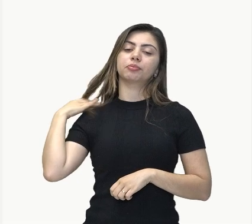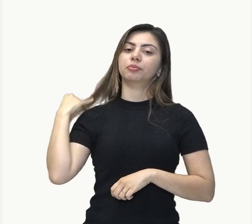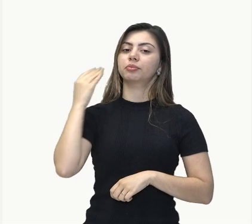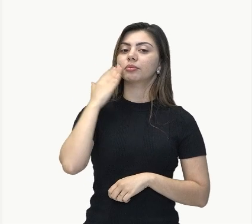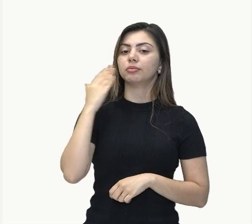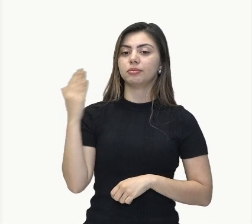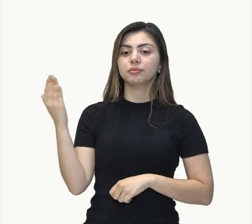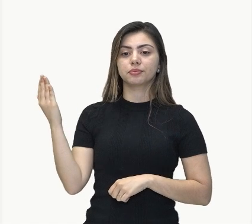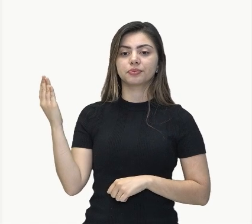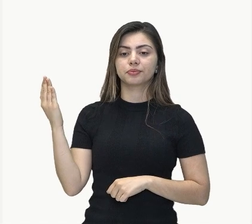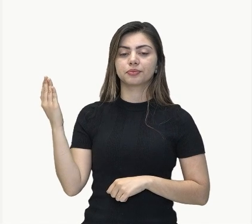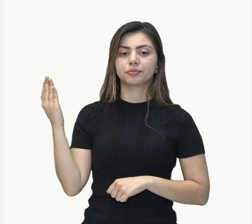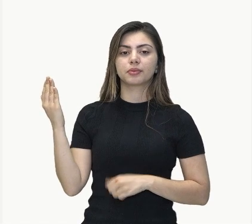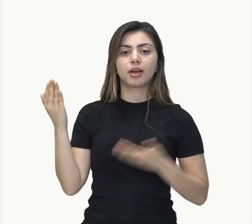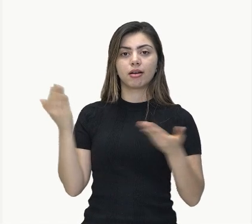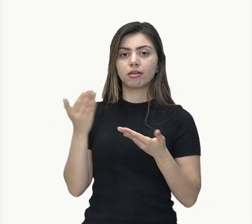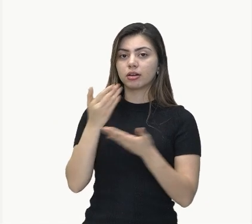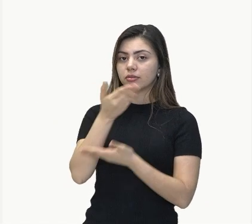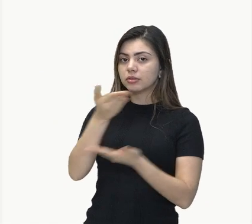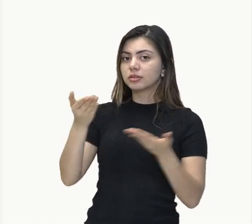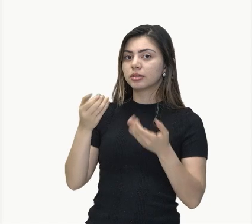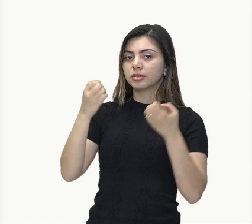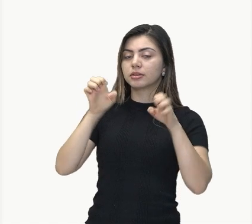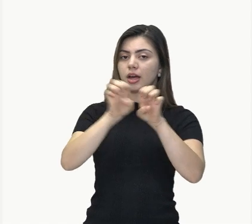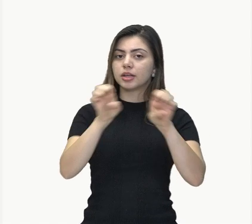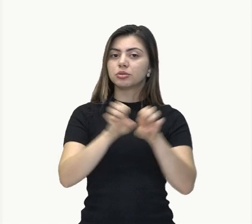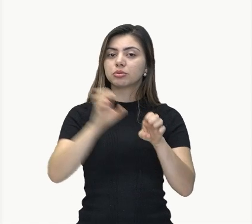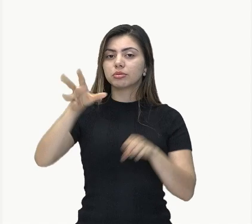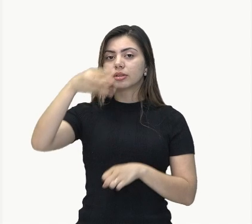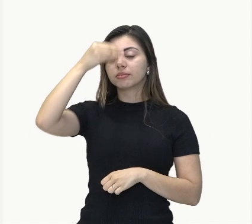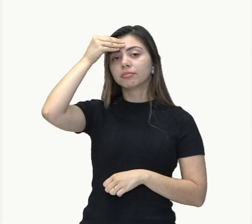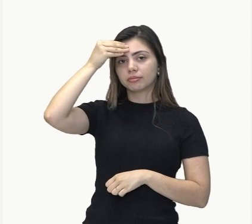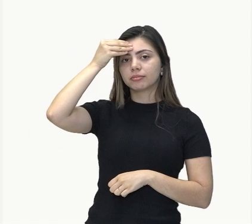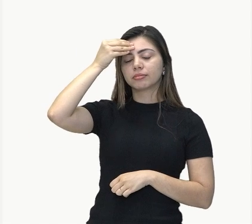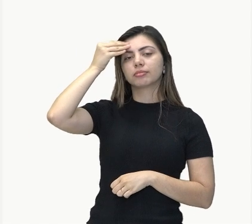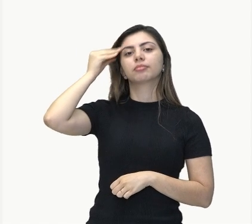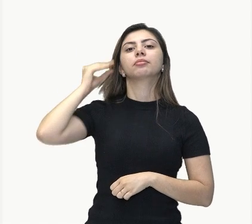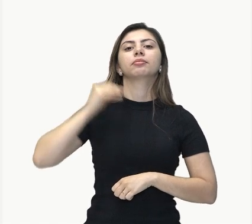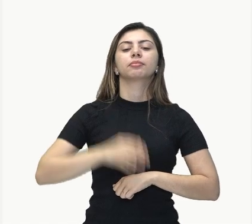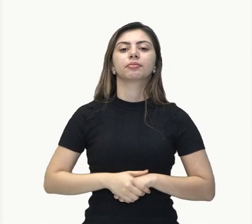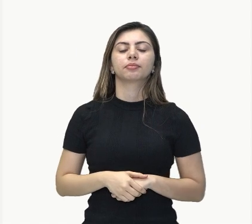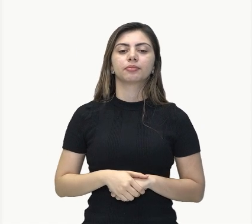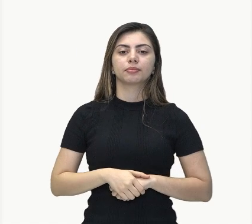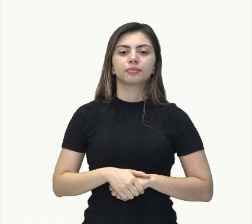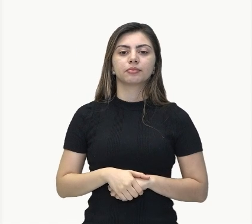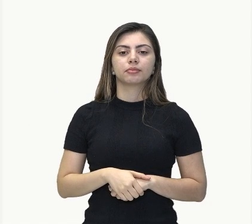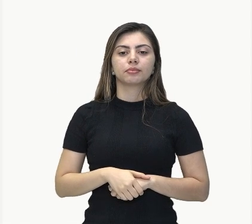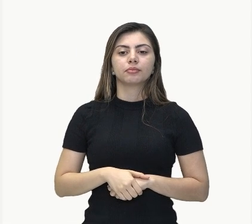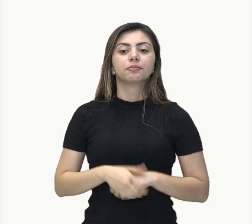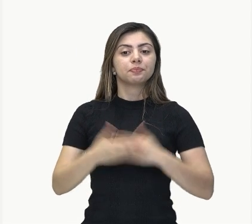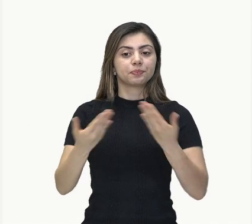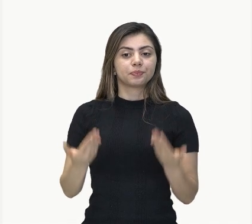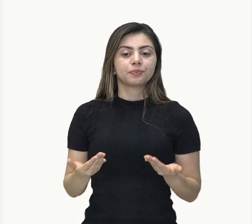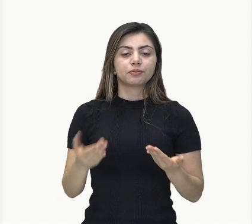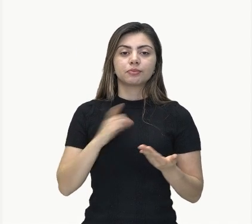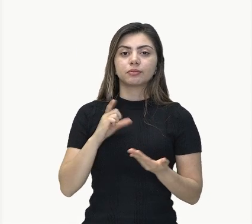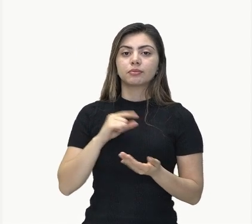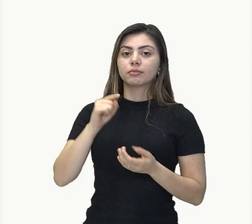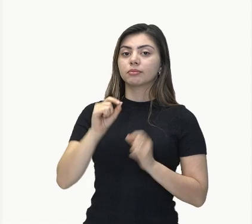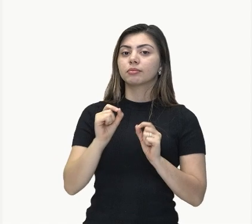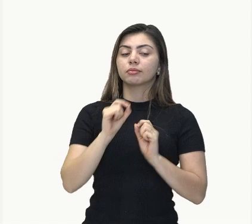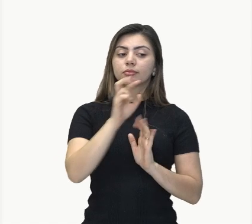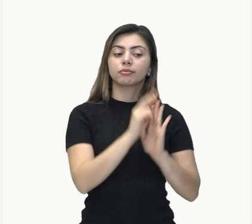partes eu quero que vocês memorizem, não vão esquecer, tá? De acordo com o sistema